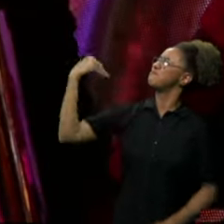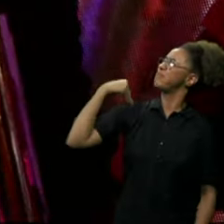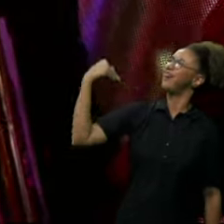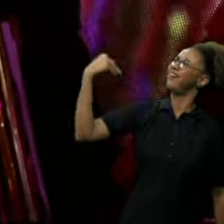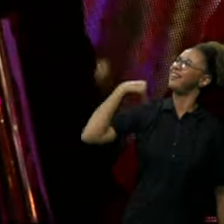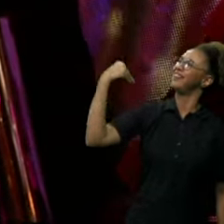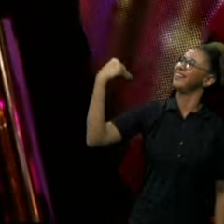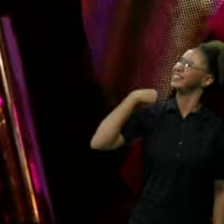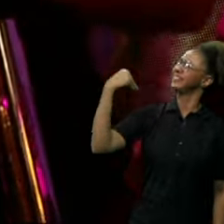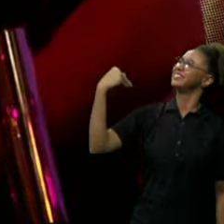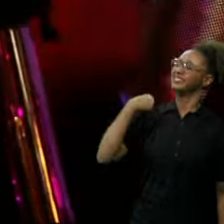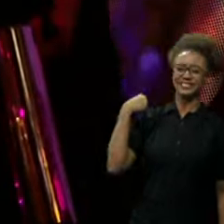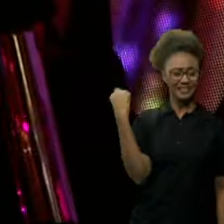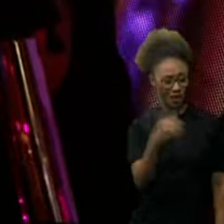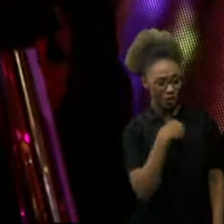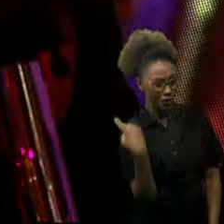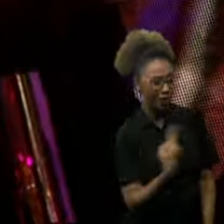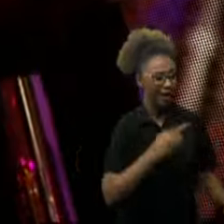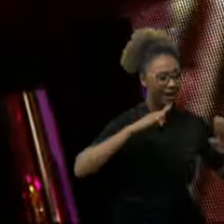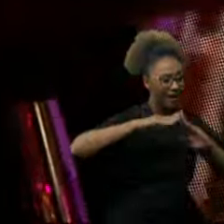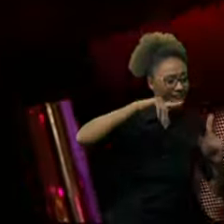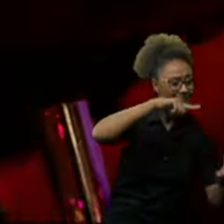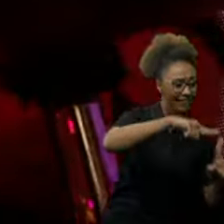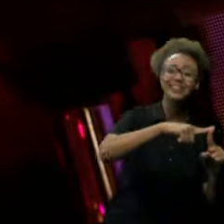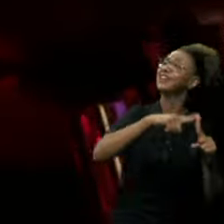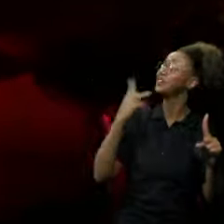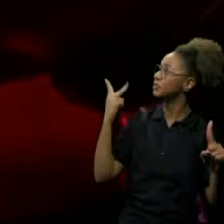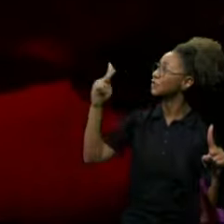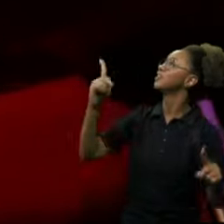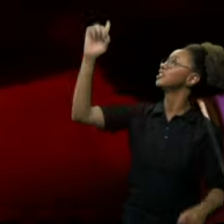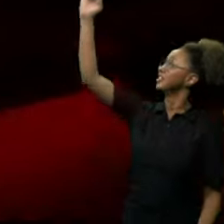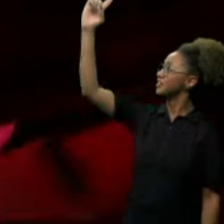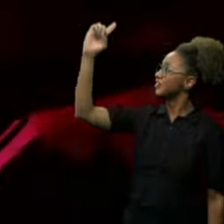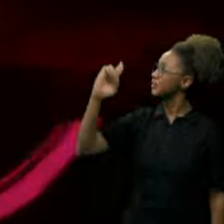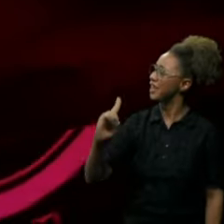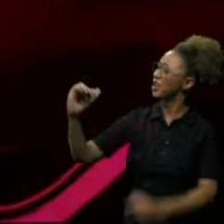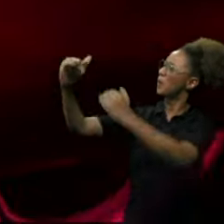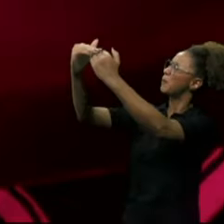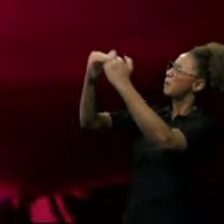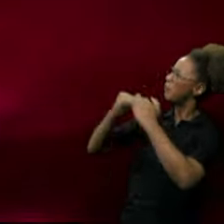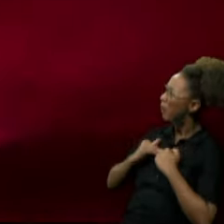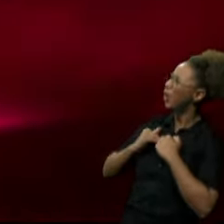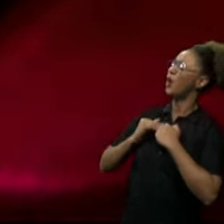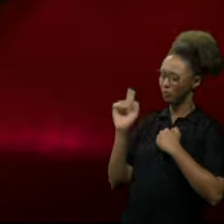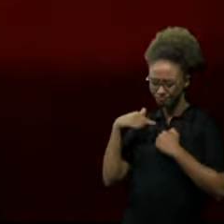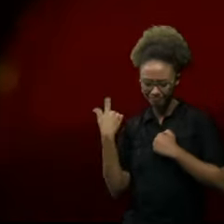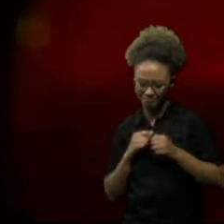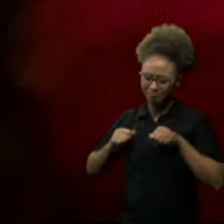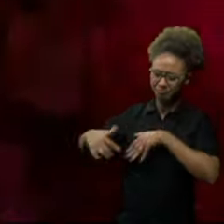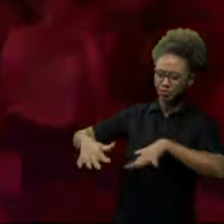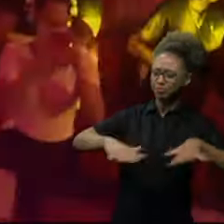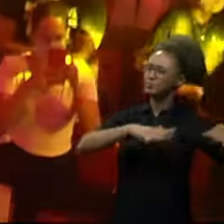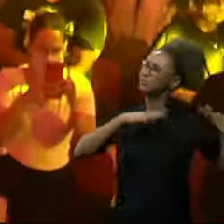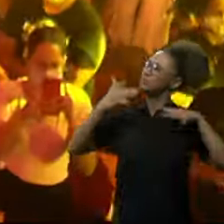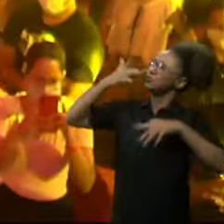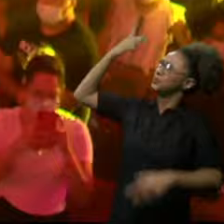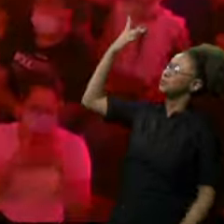vem de sete tu igrejar faça a terra escrever